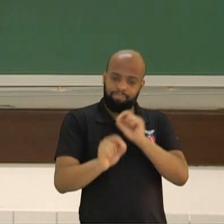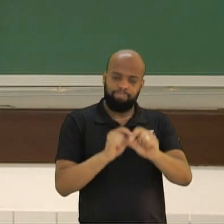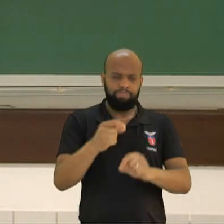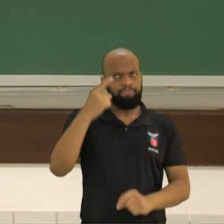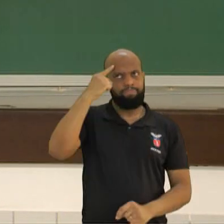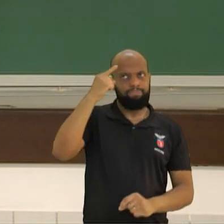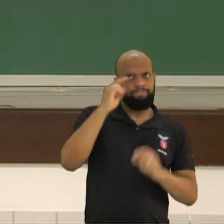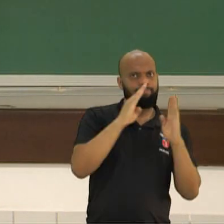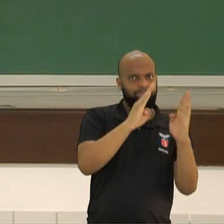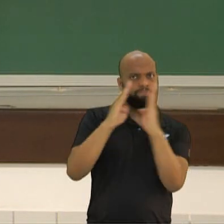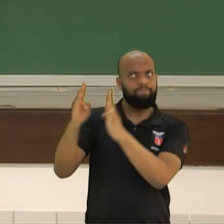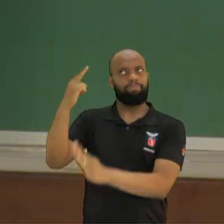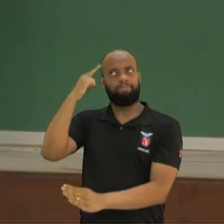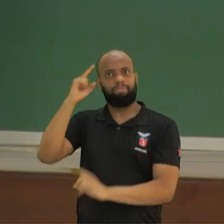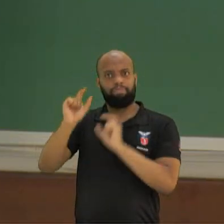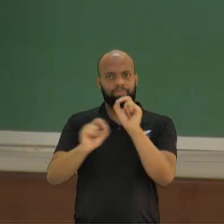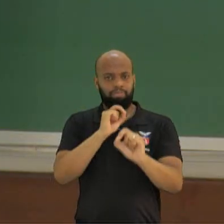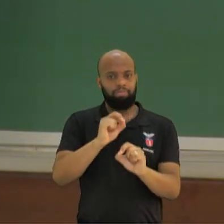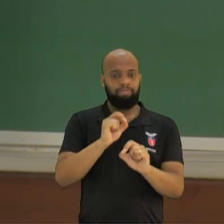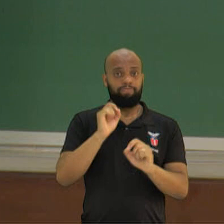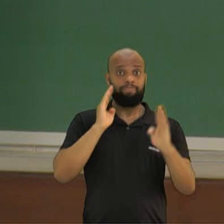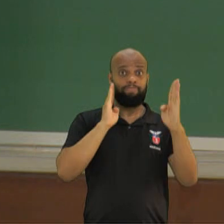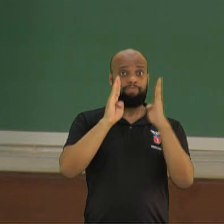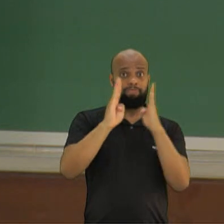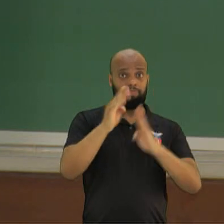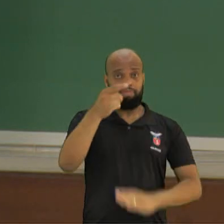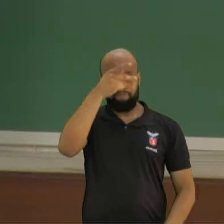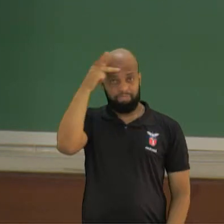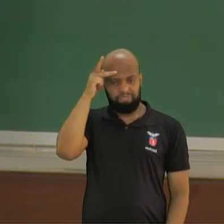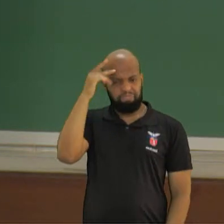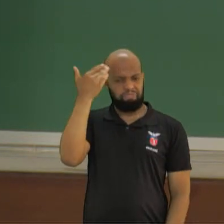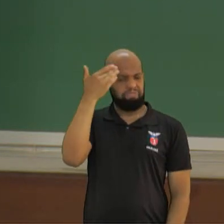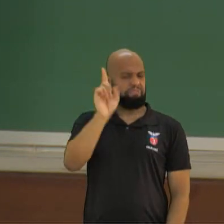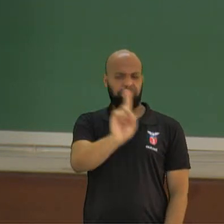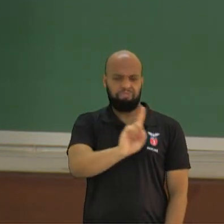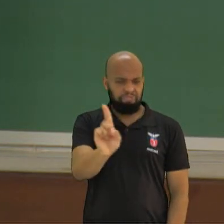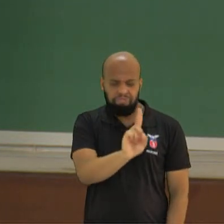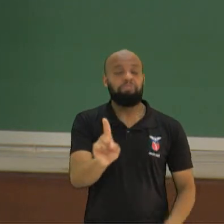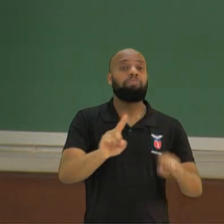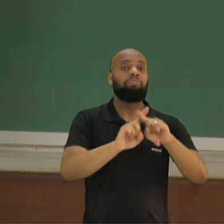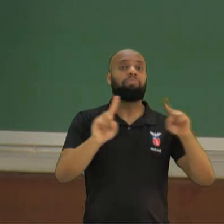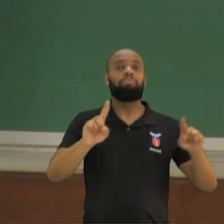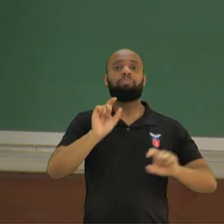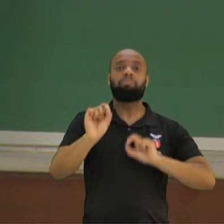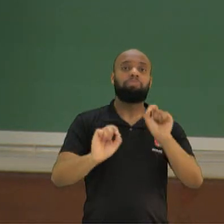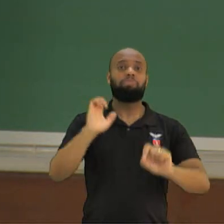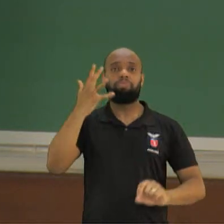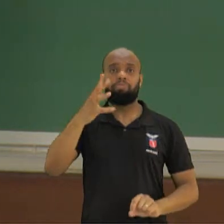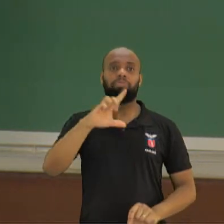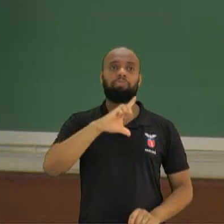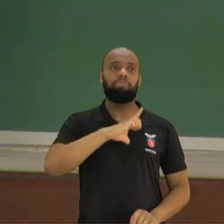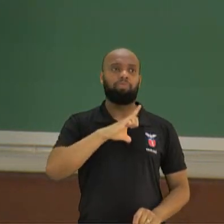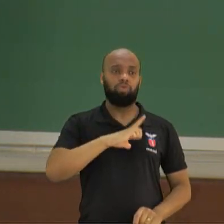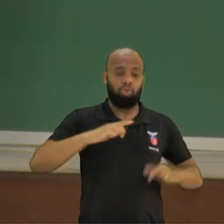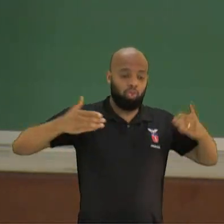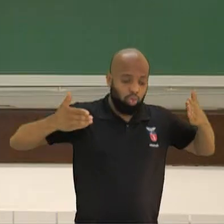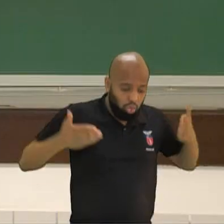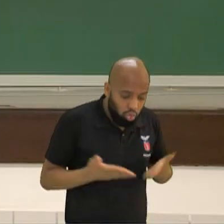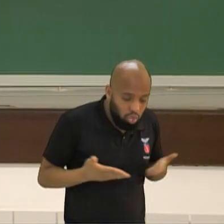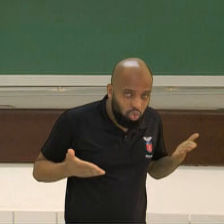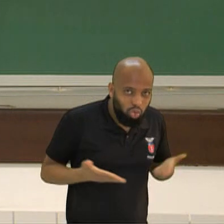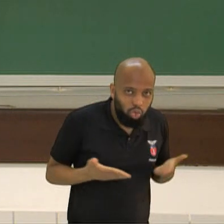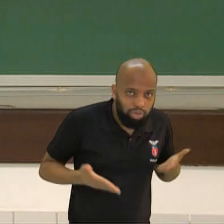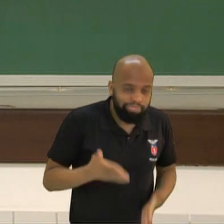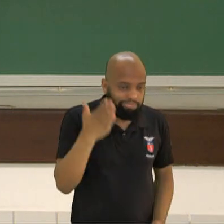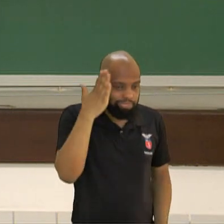de pensamento que naquela época as pessoas não entenderam, mas que à luz do que nós temos hoje